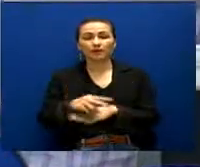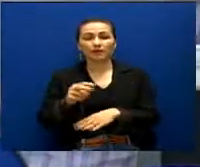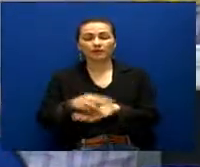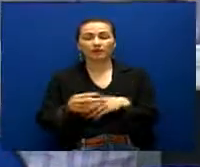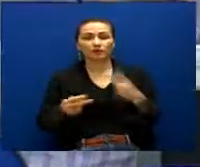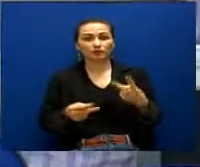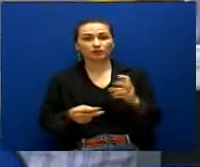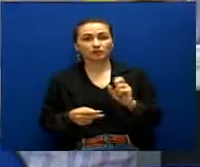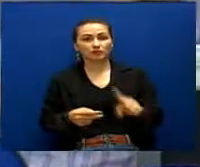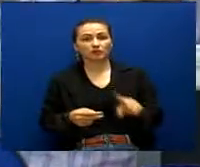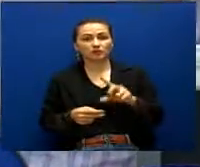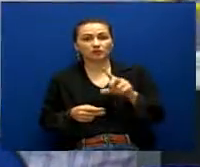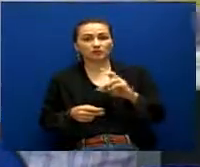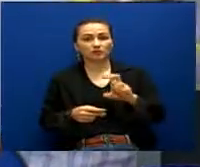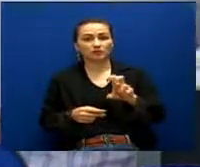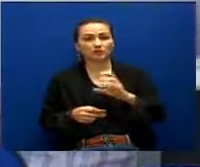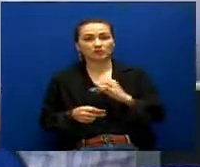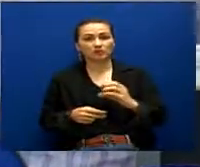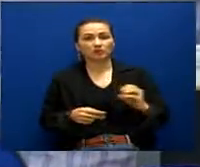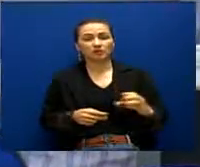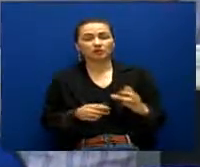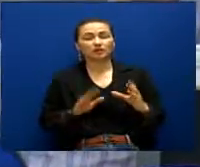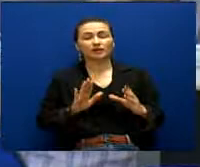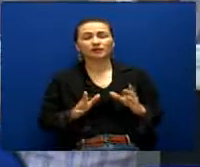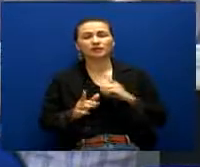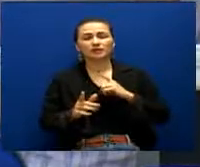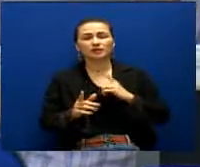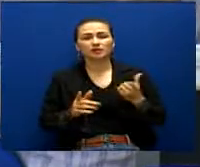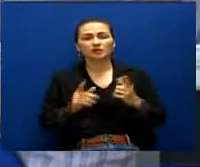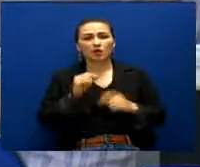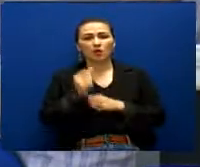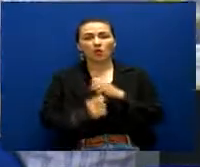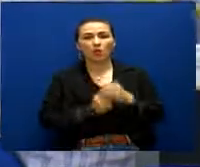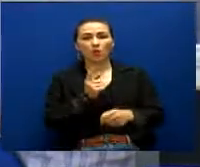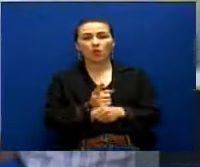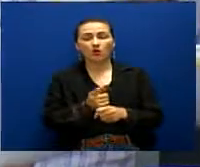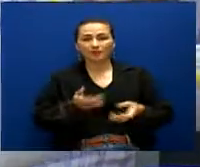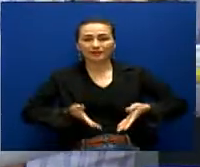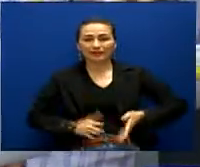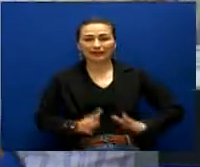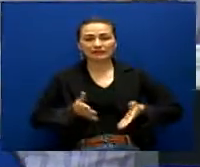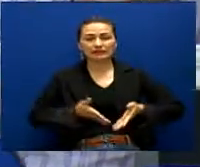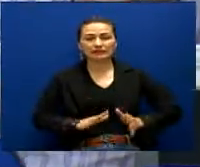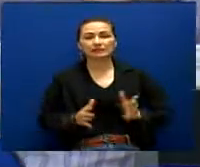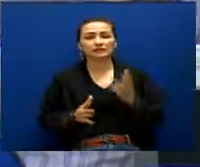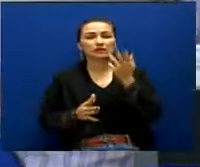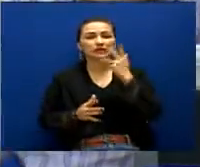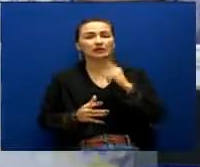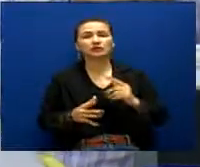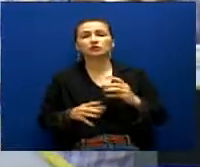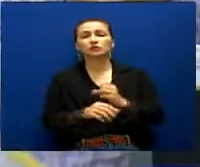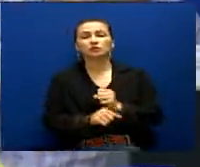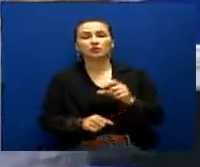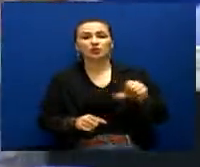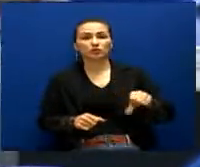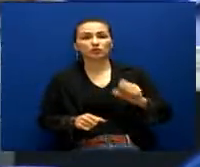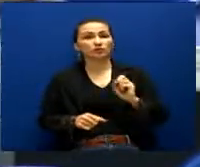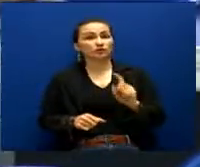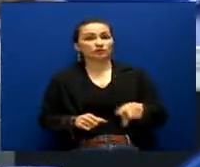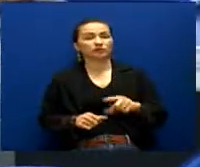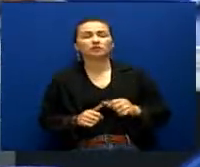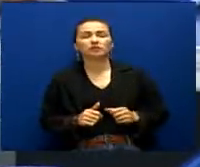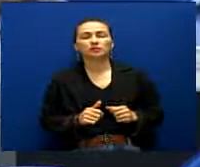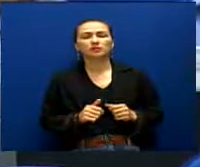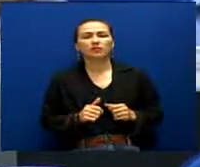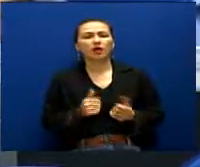crescimento durante o ano, várias crianças, de 9 mil crianças que nascem ao ano. Em Sorocaba. E para onde vão essas crianças se não